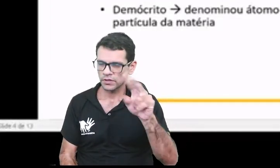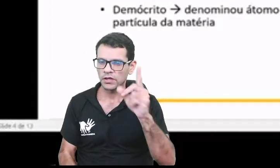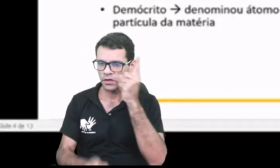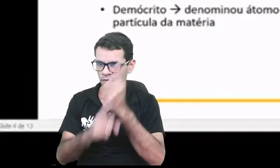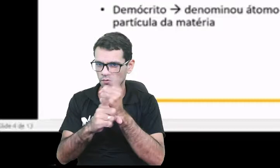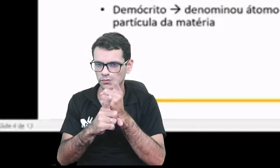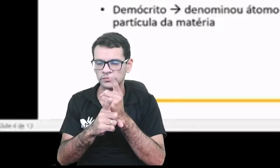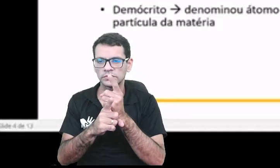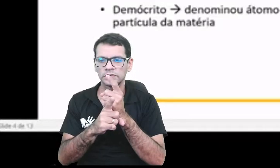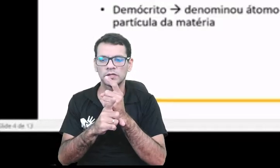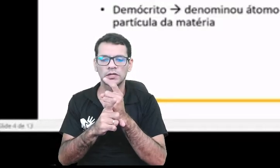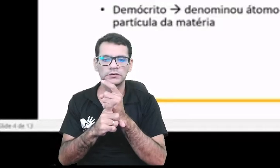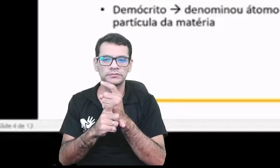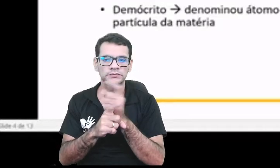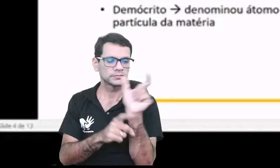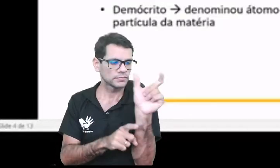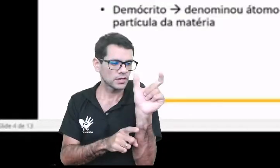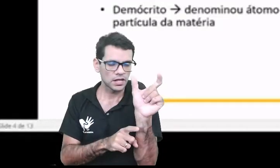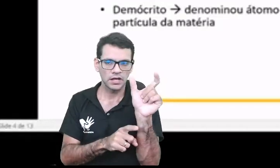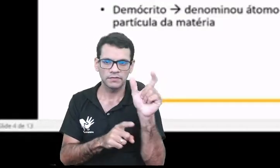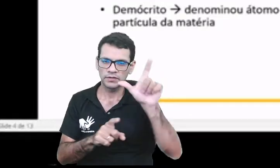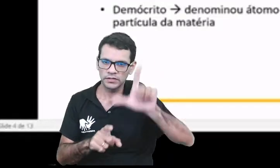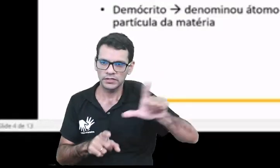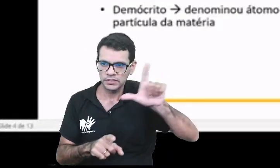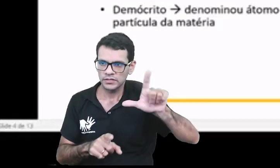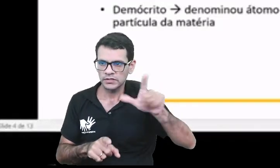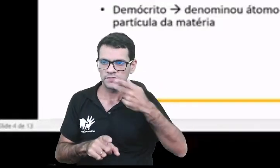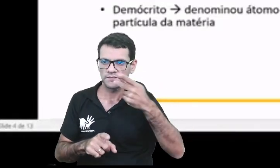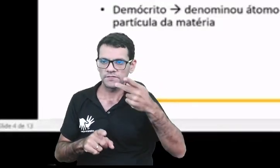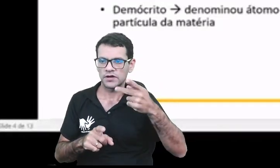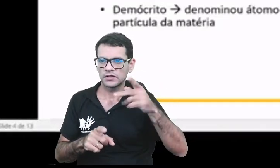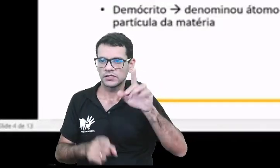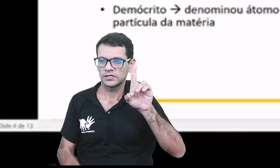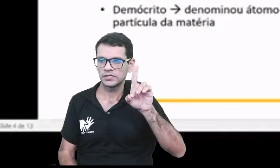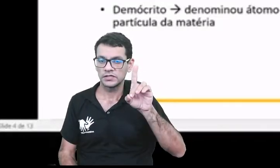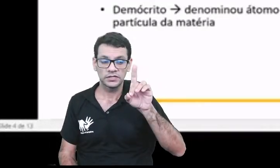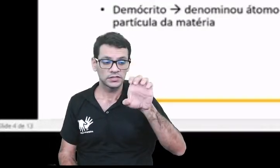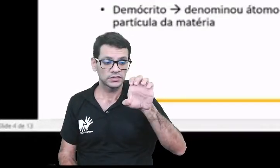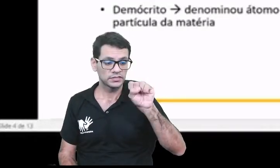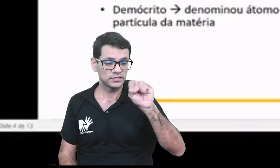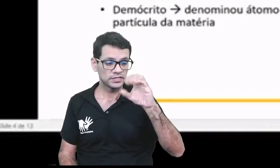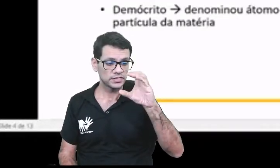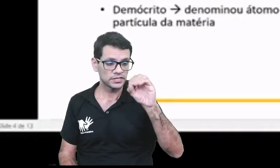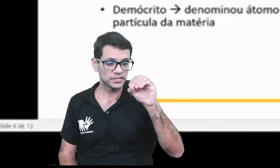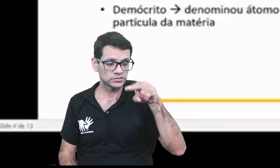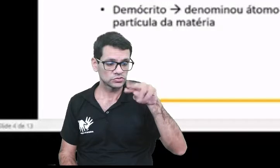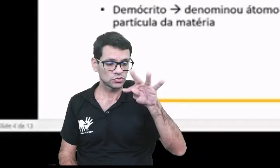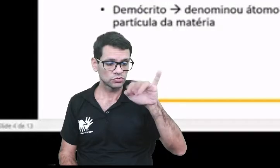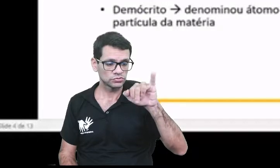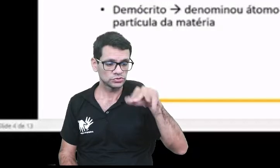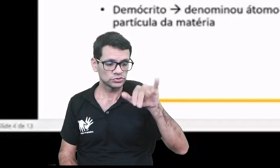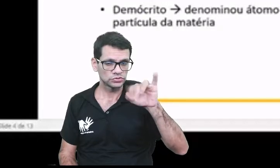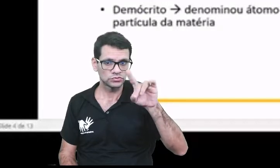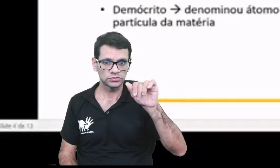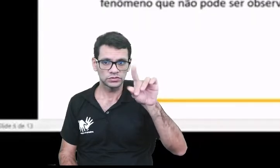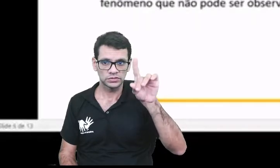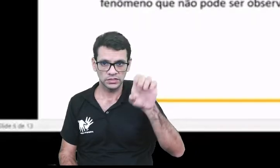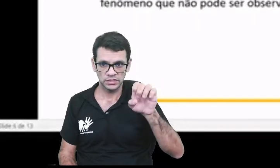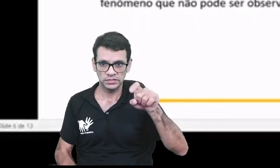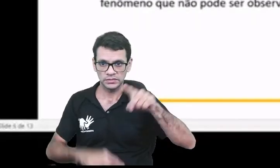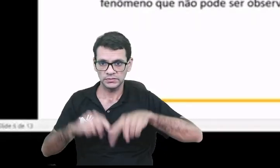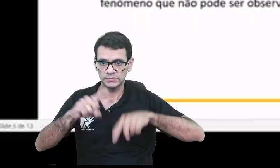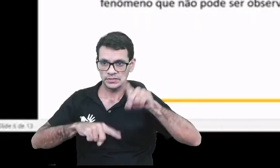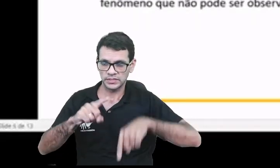esse termo na literatura, né? Descontinuidade da matéria. Ela não é contínua, uma hora ela para, né? Vamos lá.